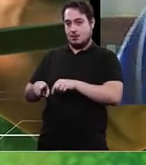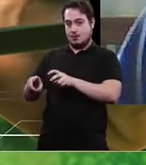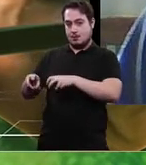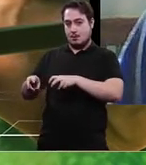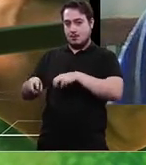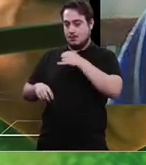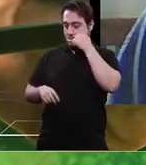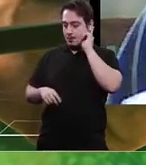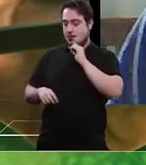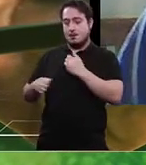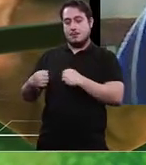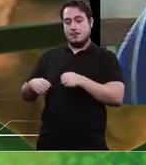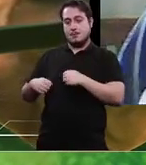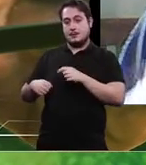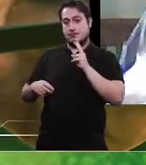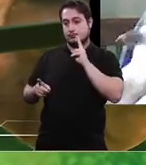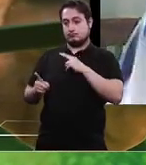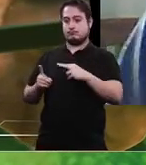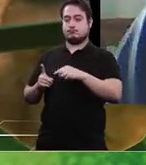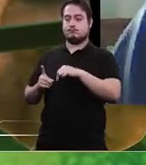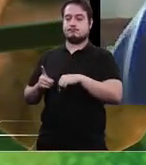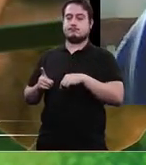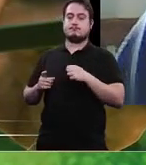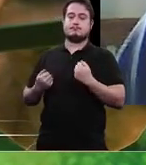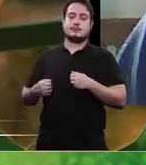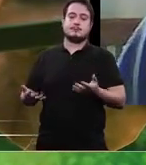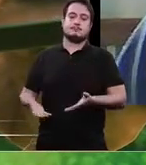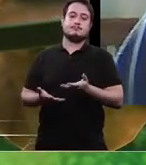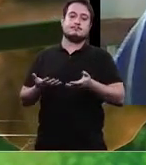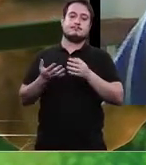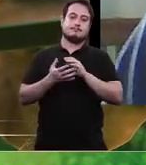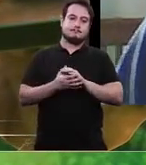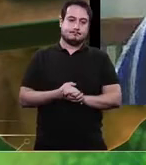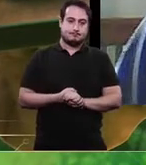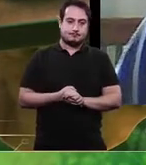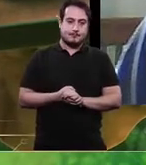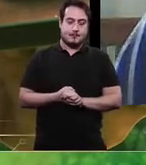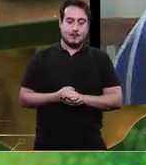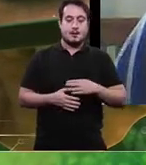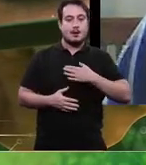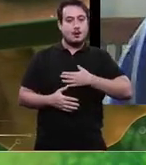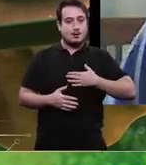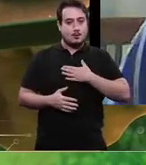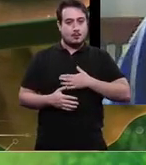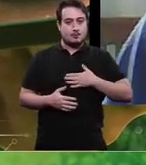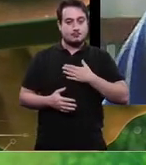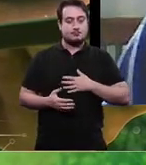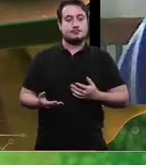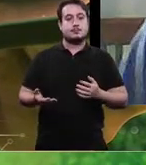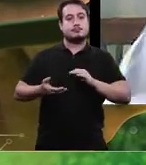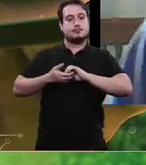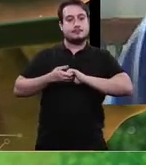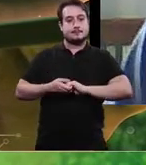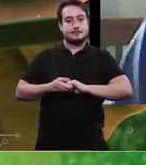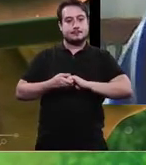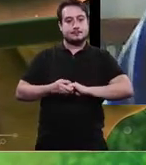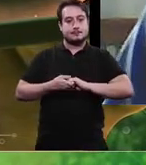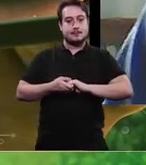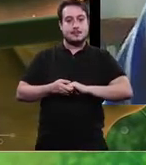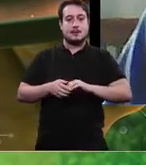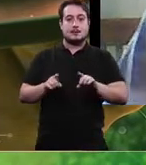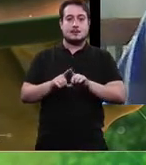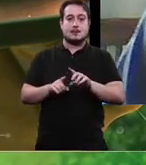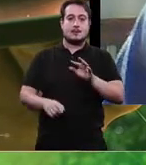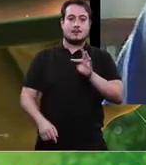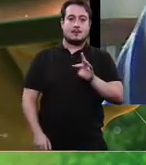e que precisa ser visto, que precisa ser incentivado. Gostaria de cumprimentar aí o